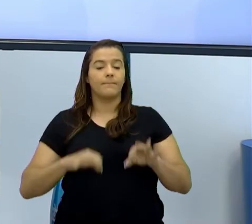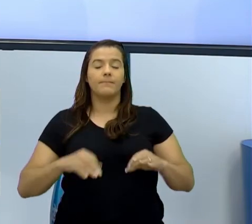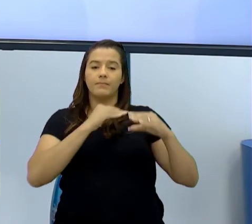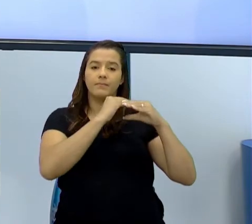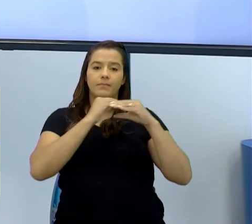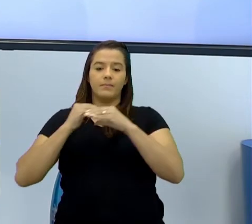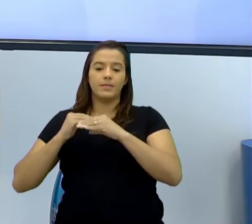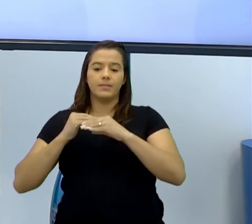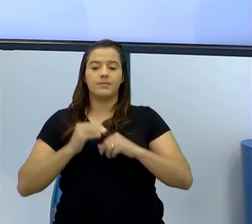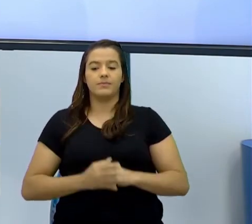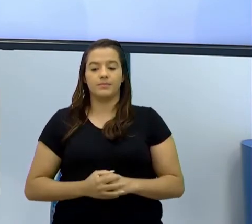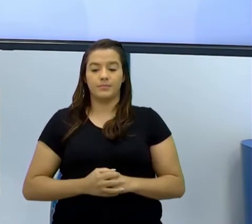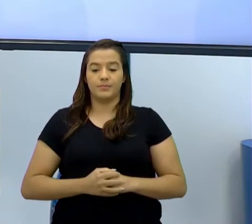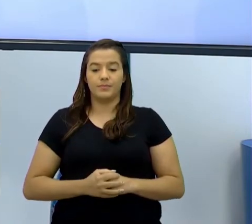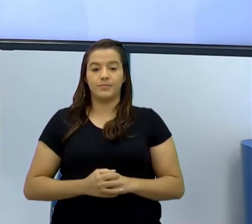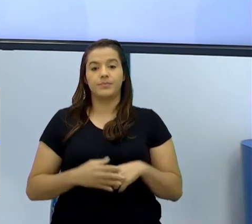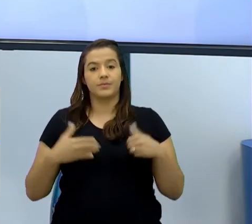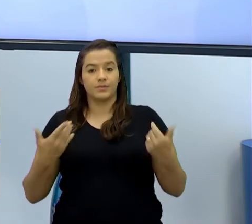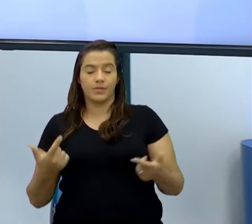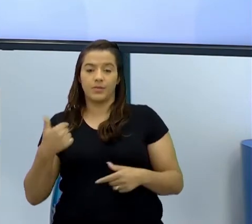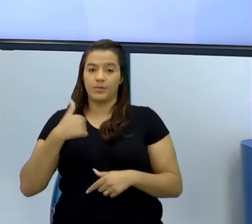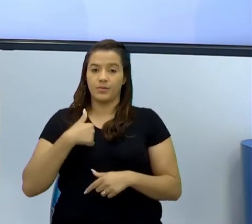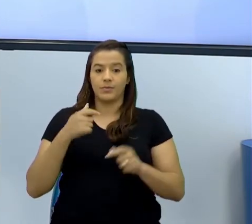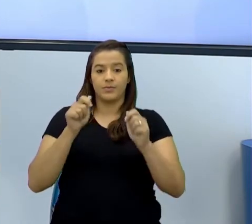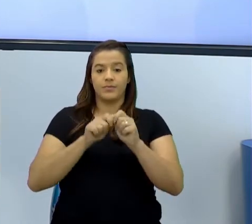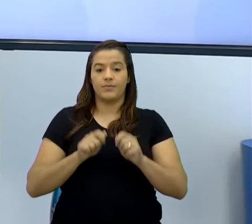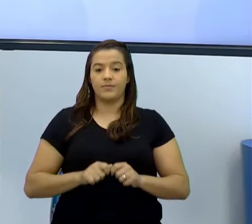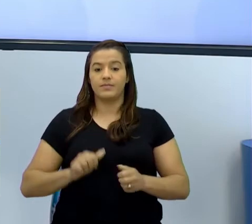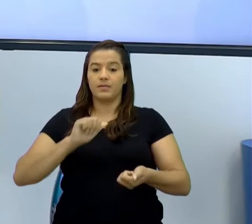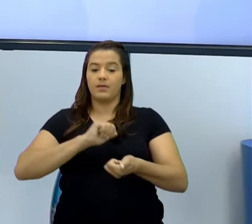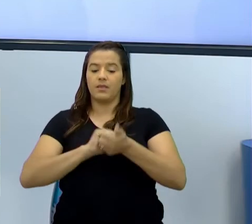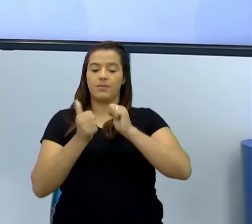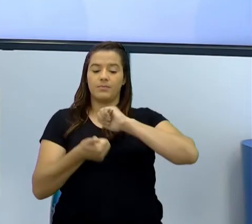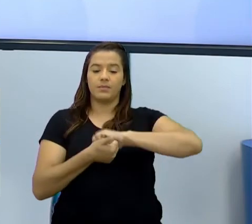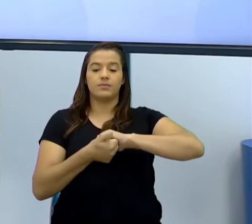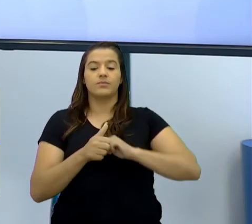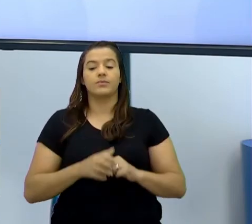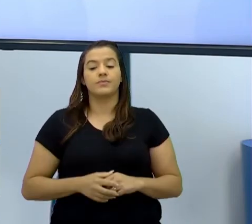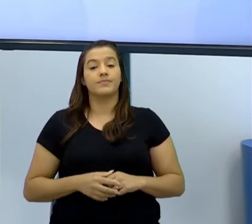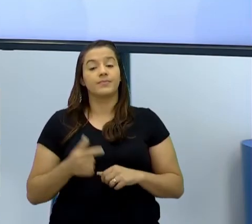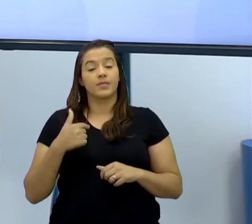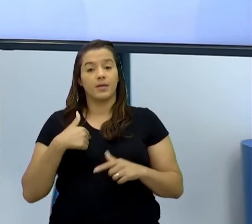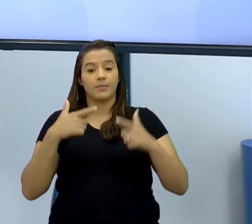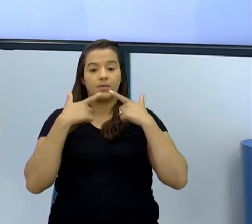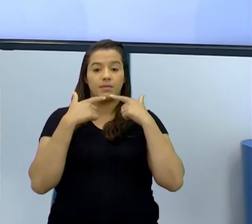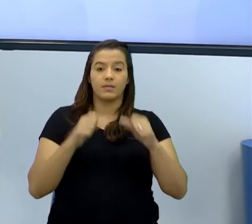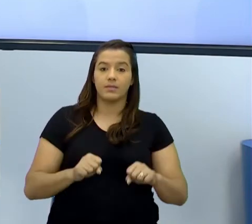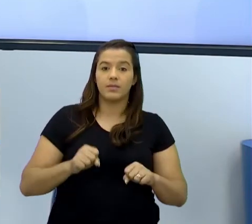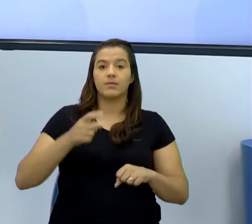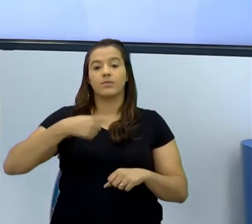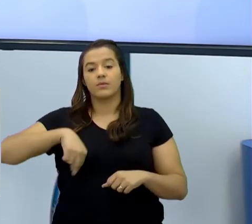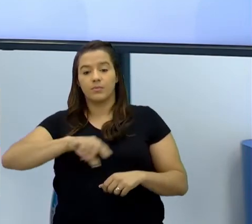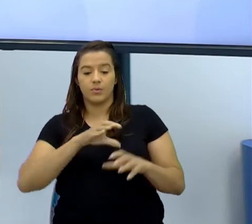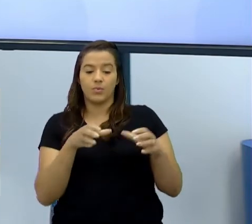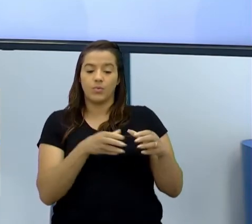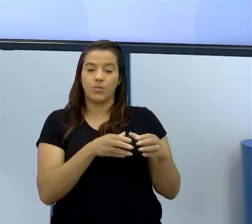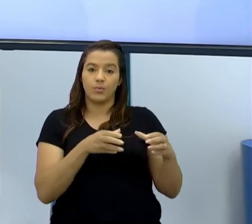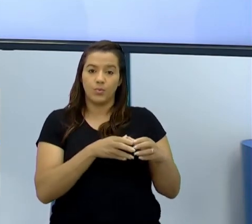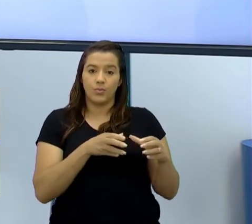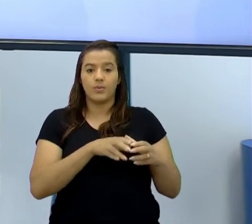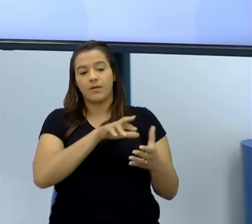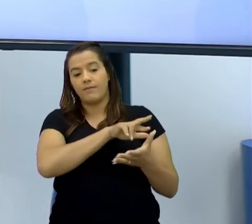Então, eu vou fazer adaptações à língua. Então, no meu contexto, na minha comunidade,